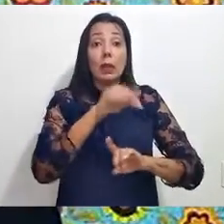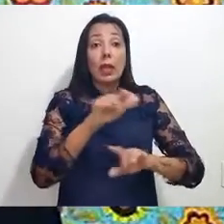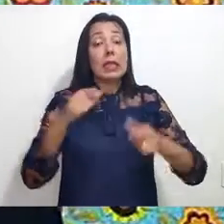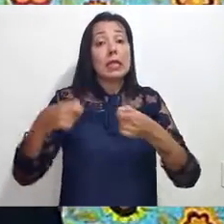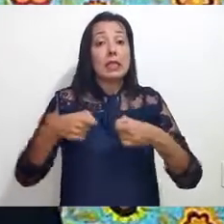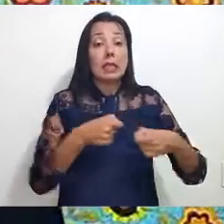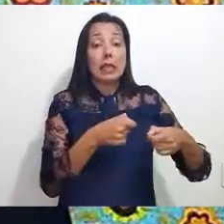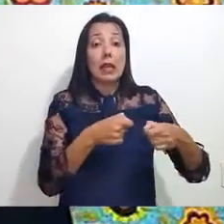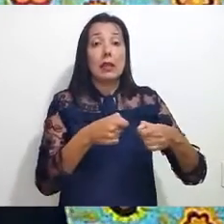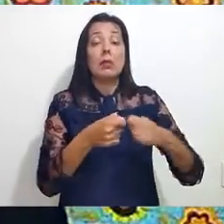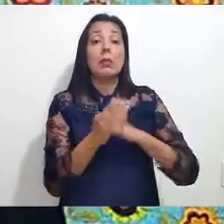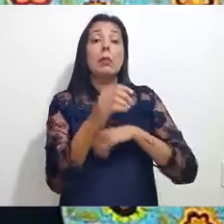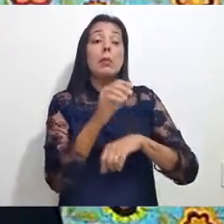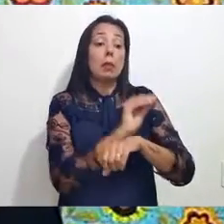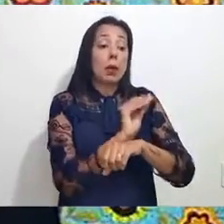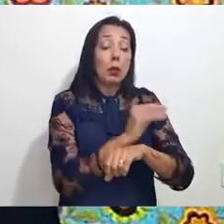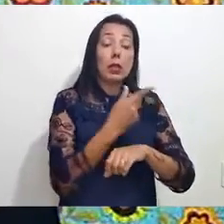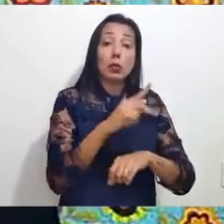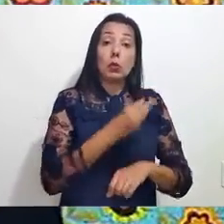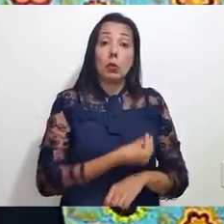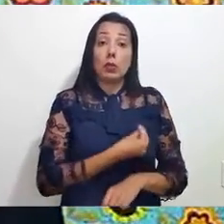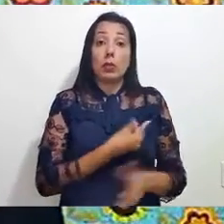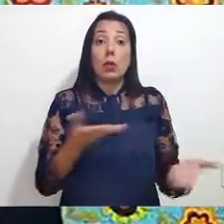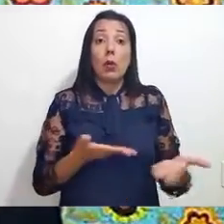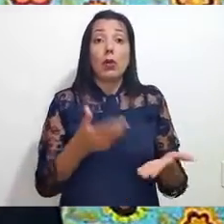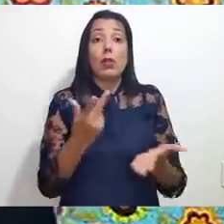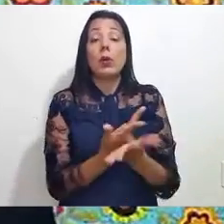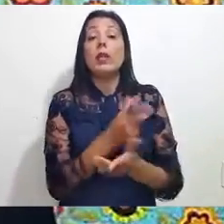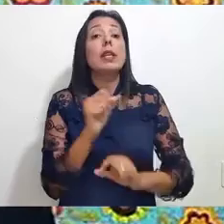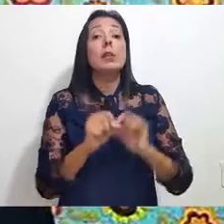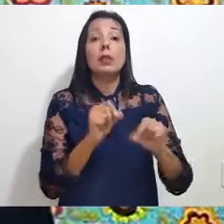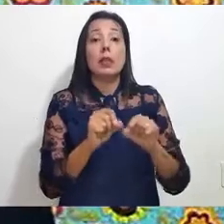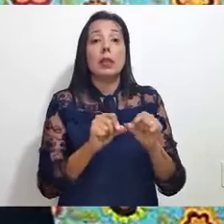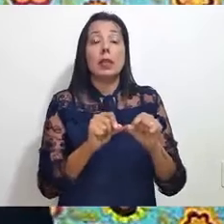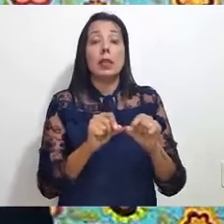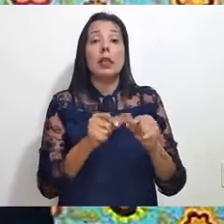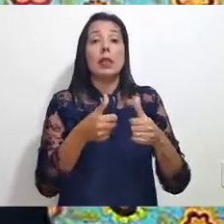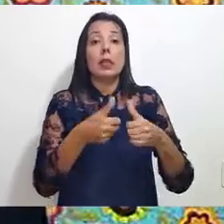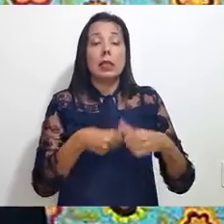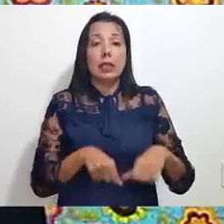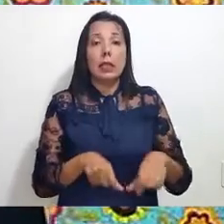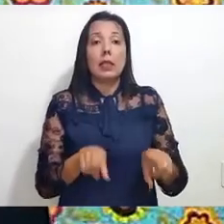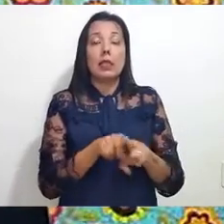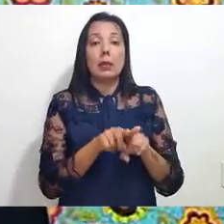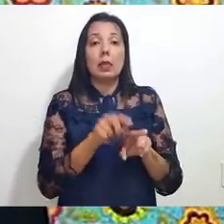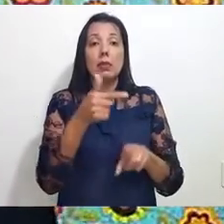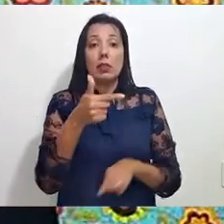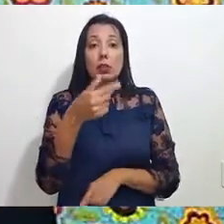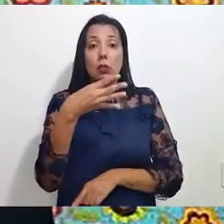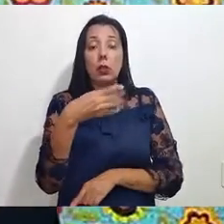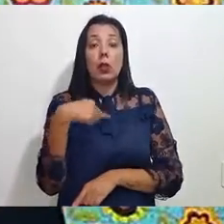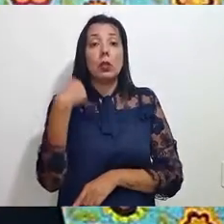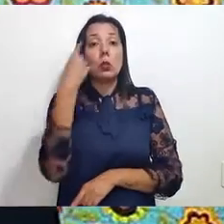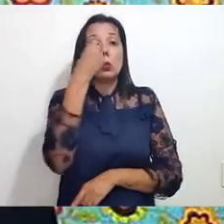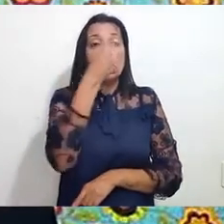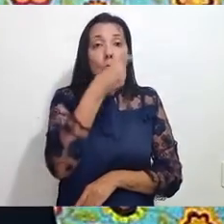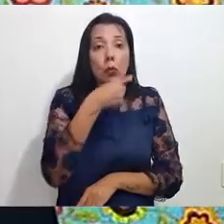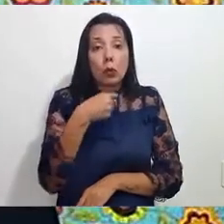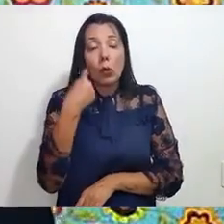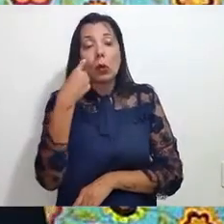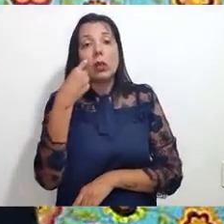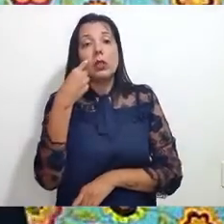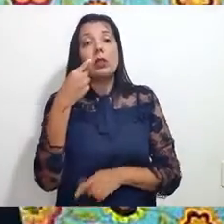a sua vida hoje, o que que acontece também? Ela está 24 horas por dia junto com seu